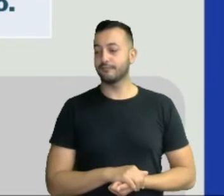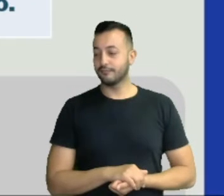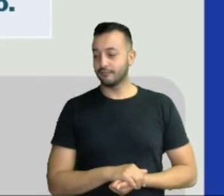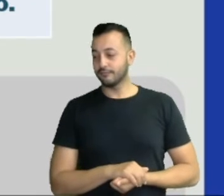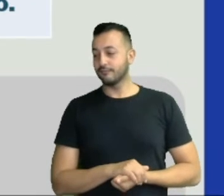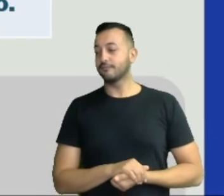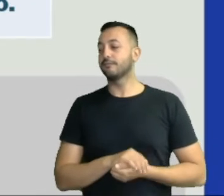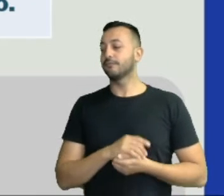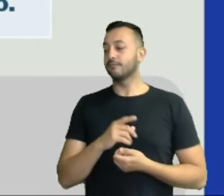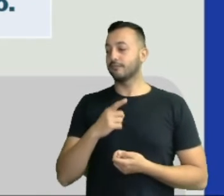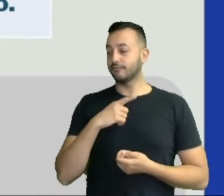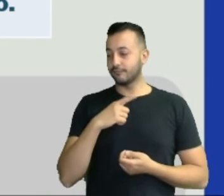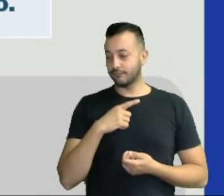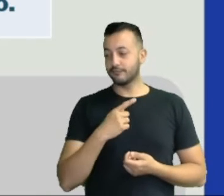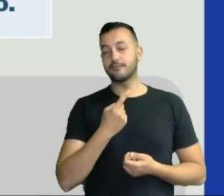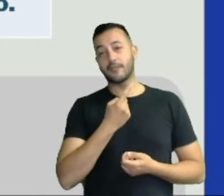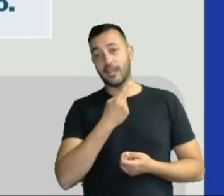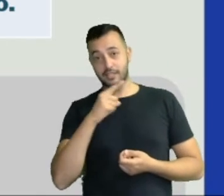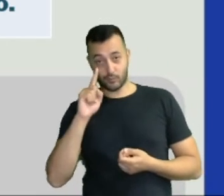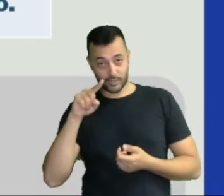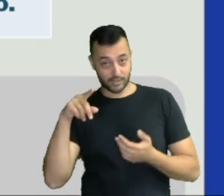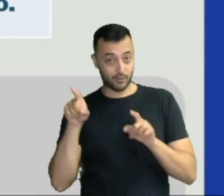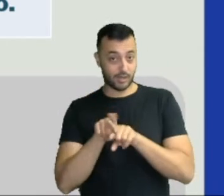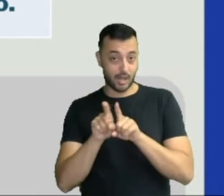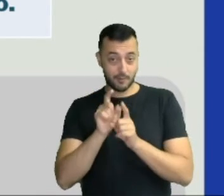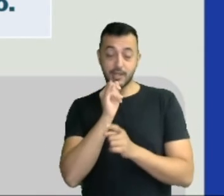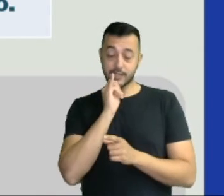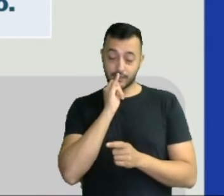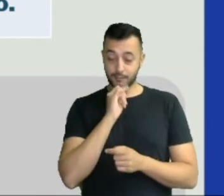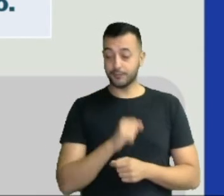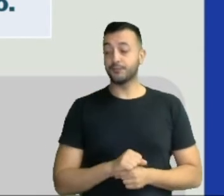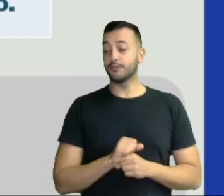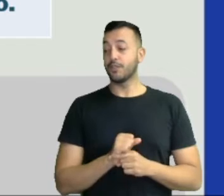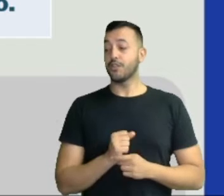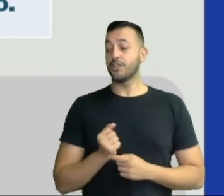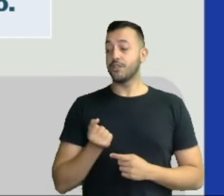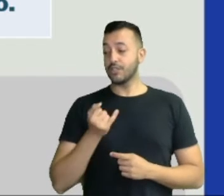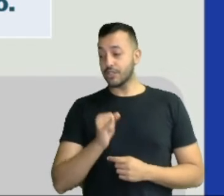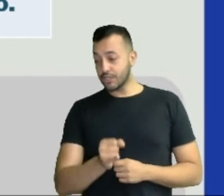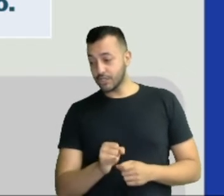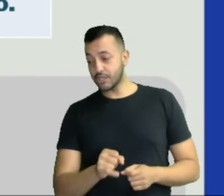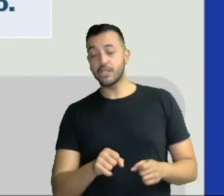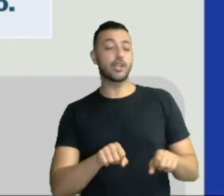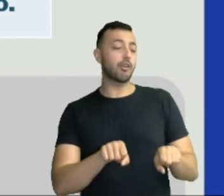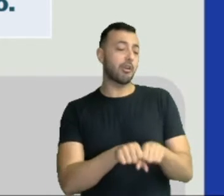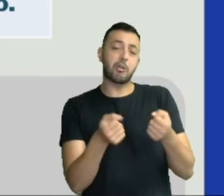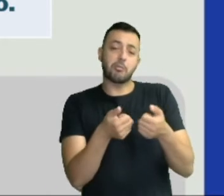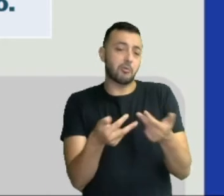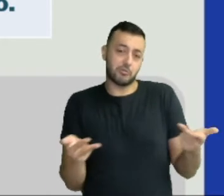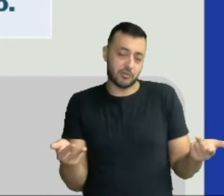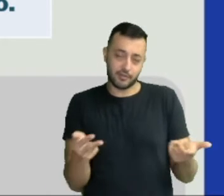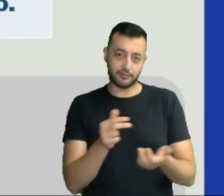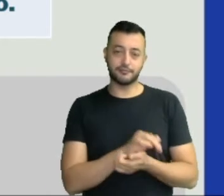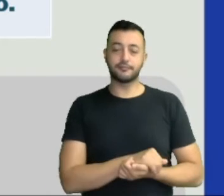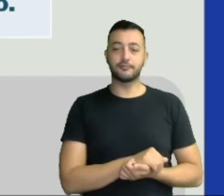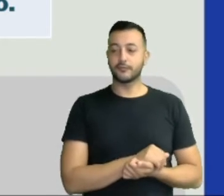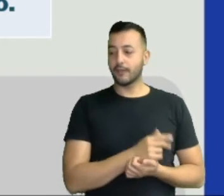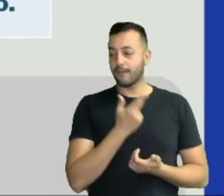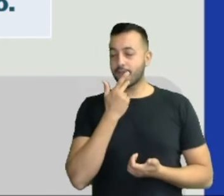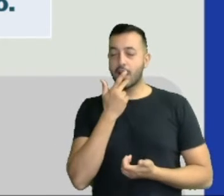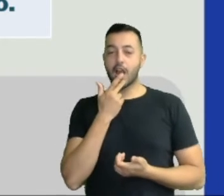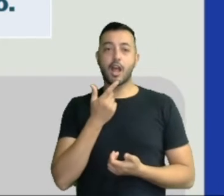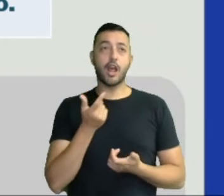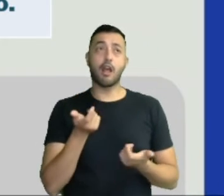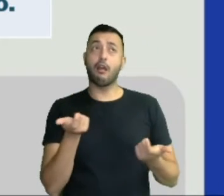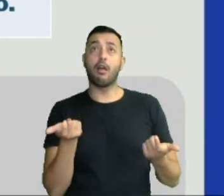A situação e o exemplo, tá certo? Quando se rompe algo ou quando alguma coisa quebra. Se me